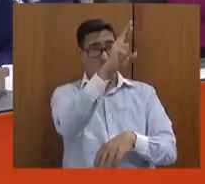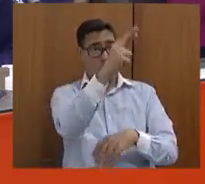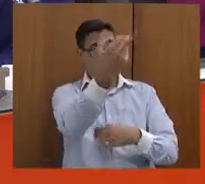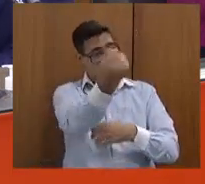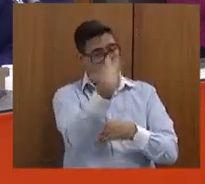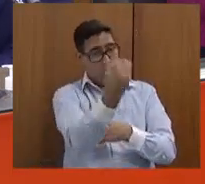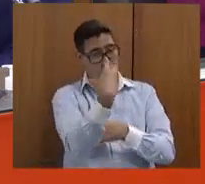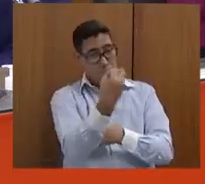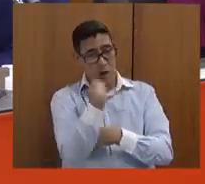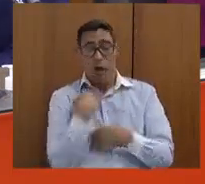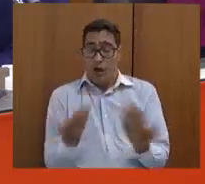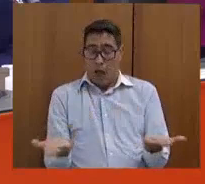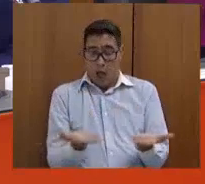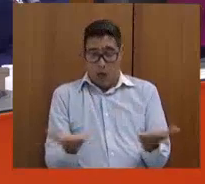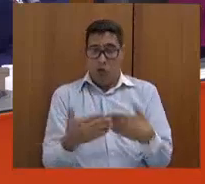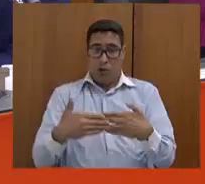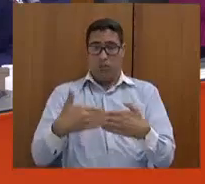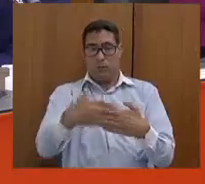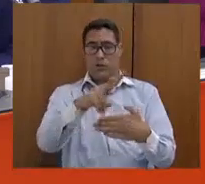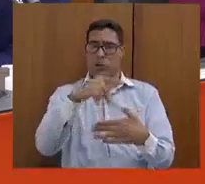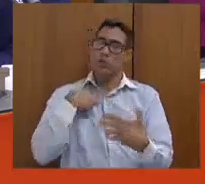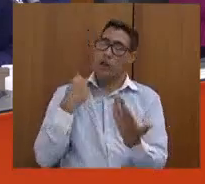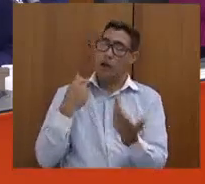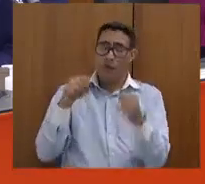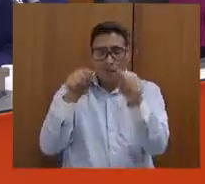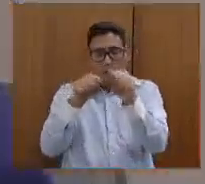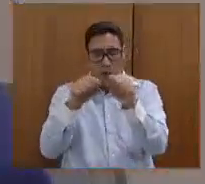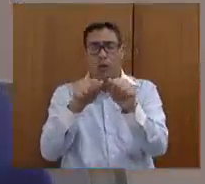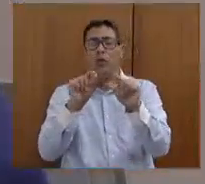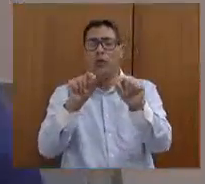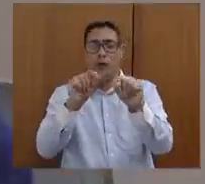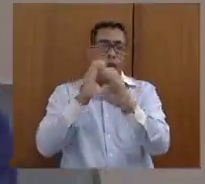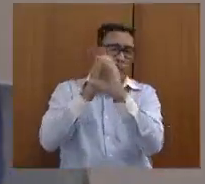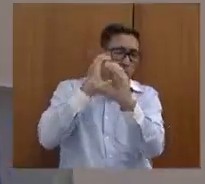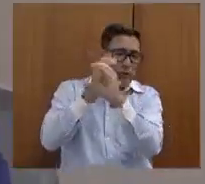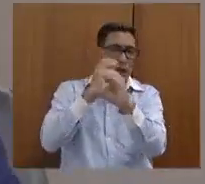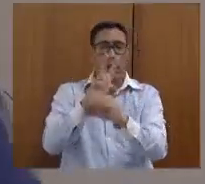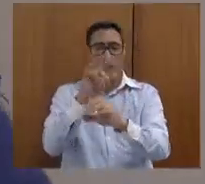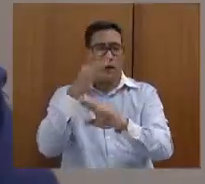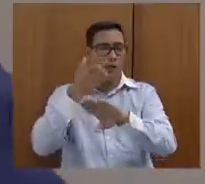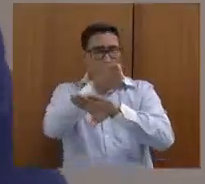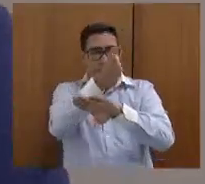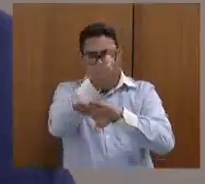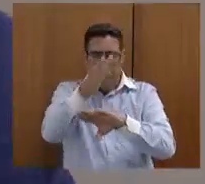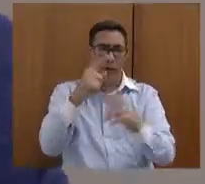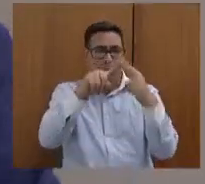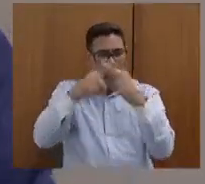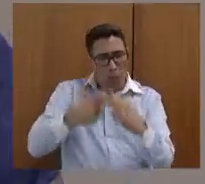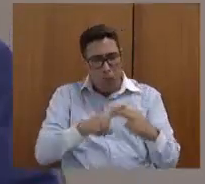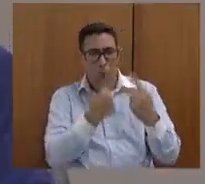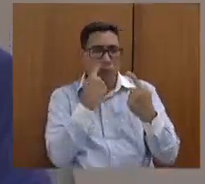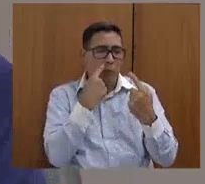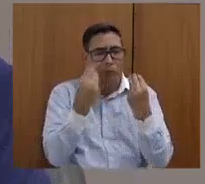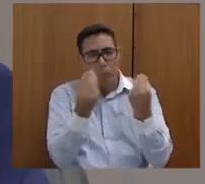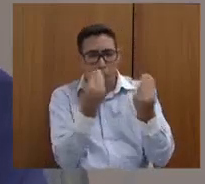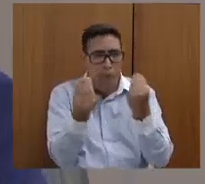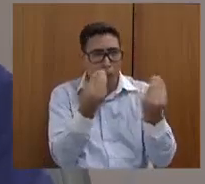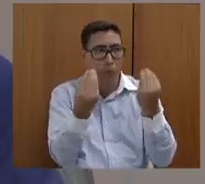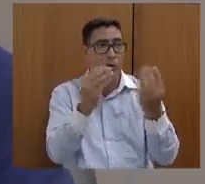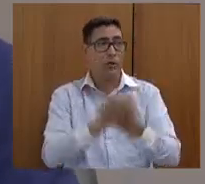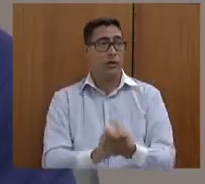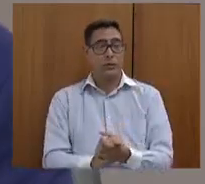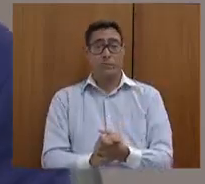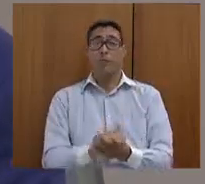Engenheiros para fazer um diagnóstico mais fino que essa etapa de melhoria da infraestrutura que a senhora trouxe conta